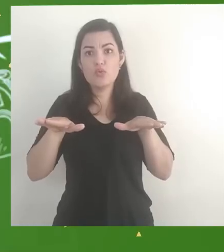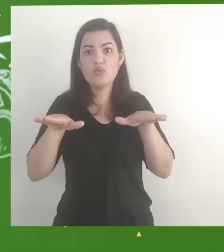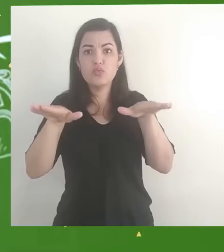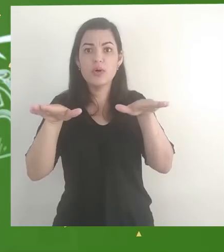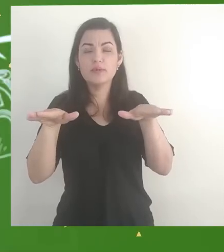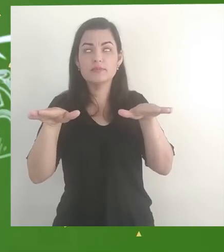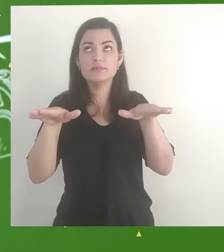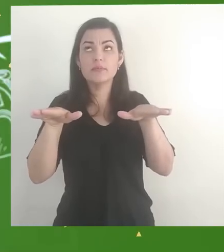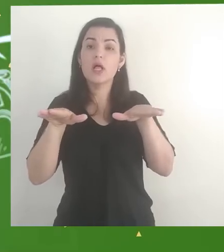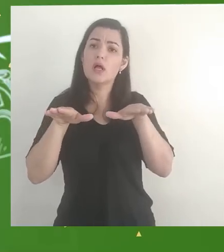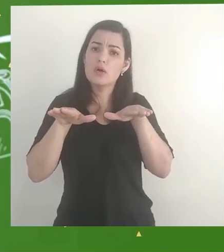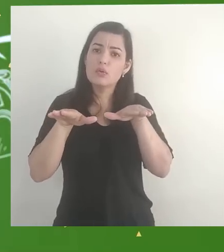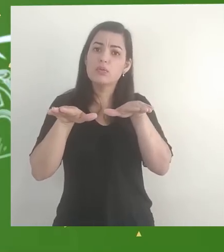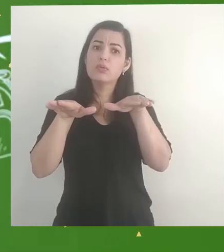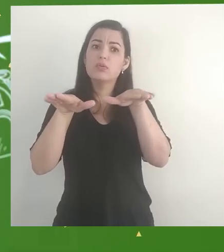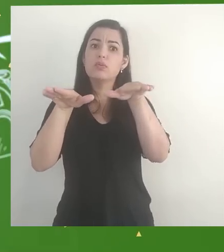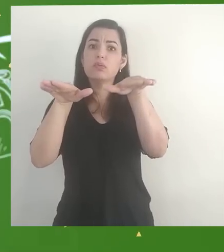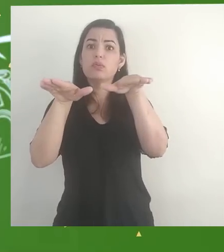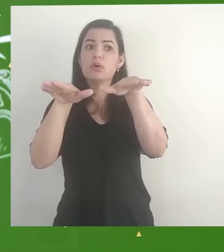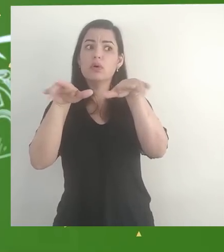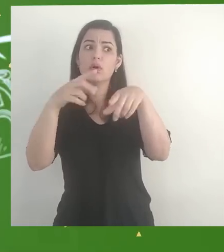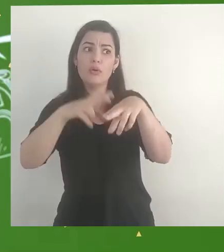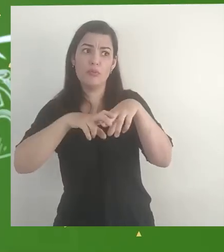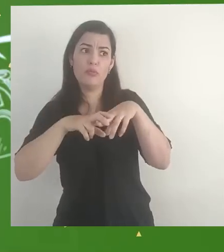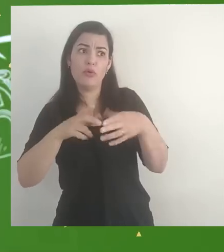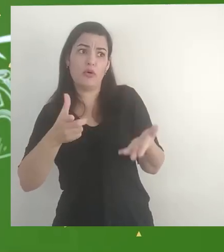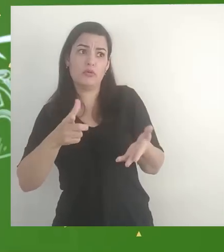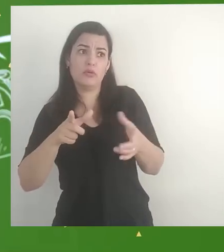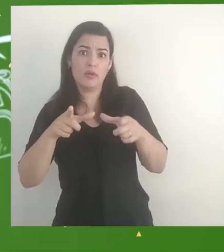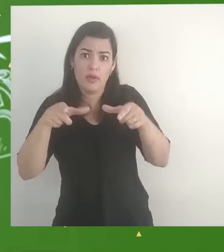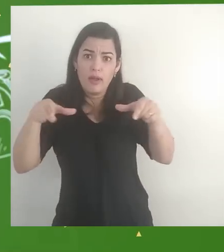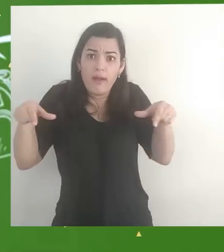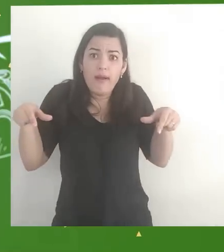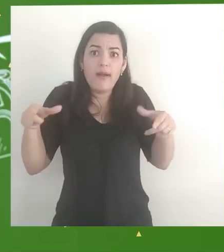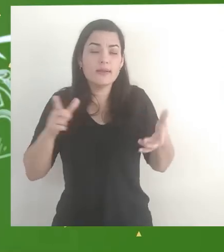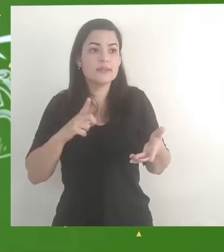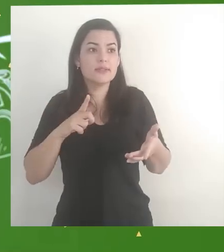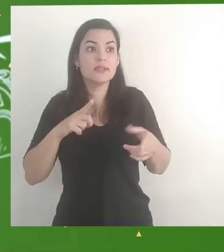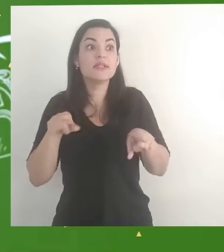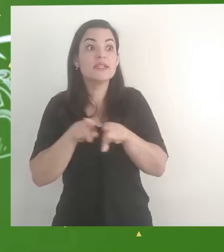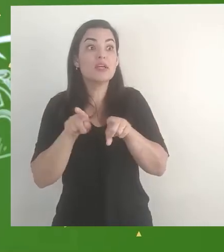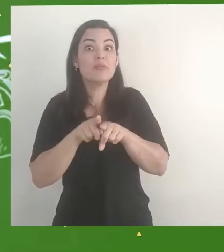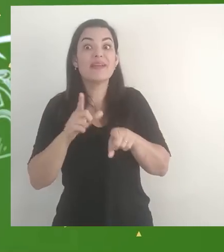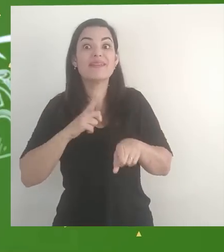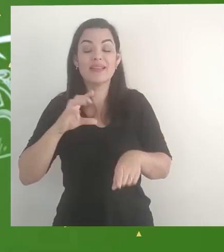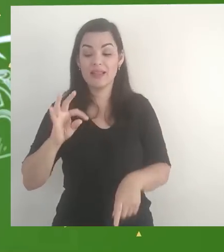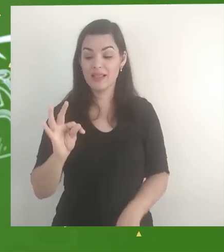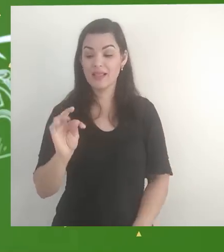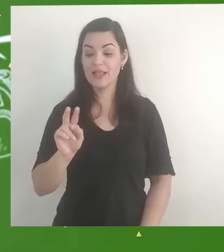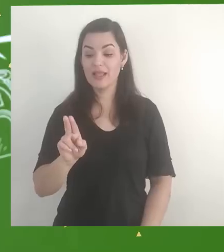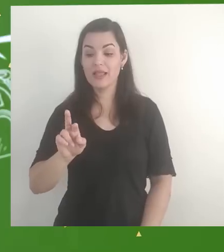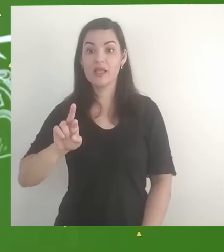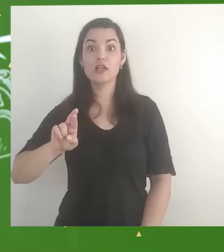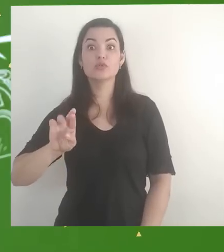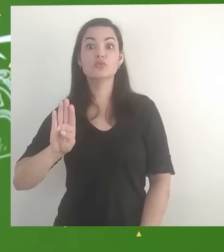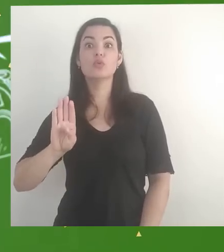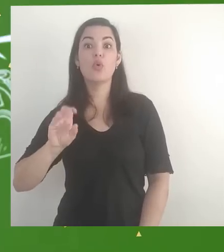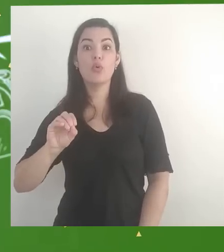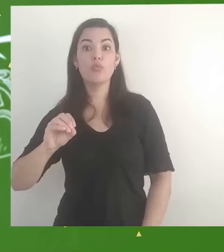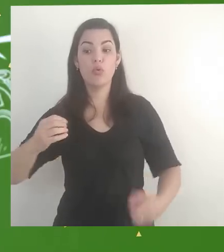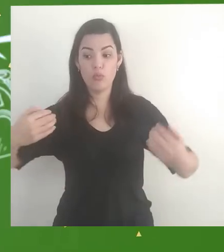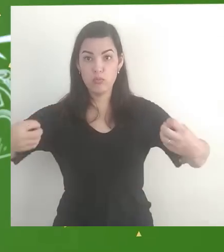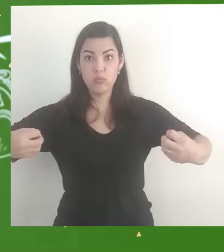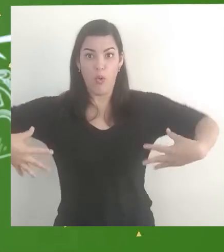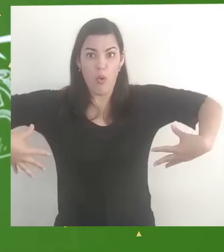ele voa por causa das asas, porque ele tem tubo atrás. Tubo? É